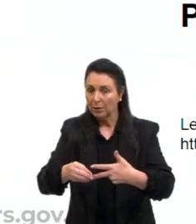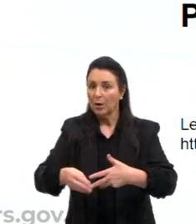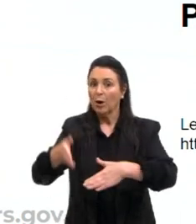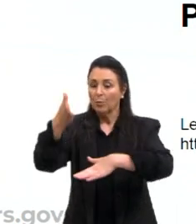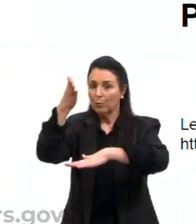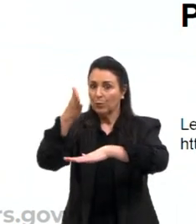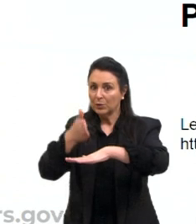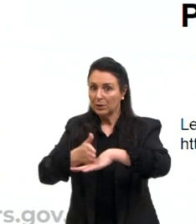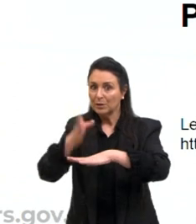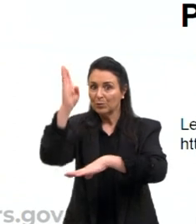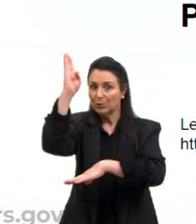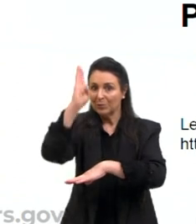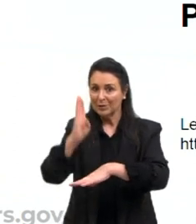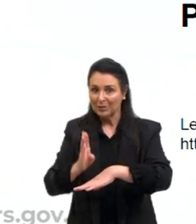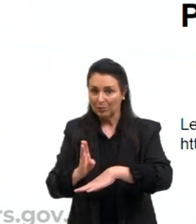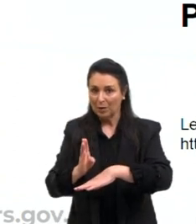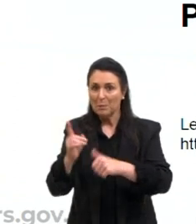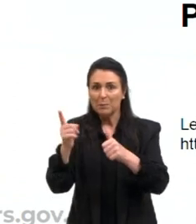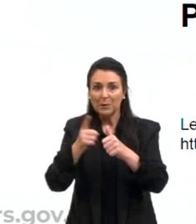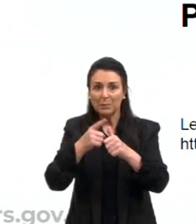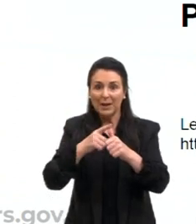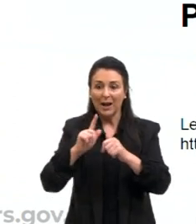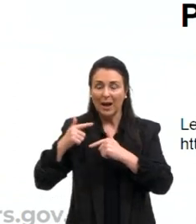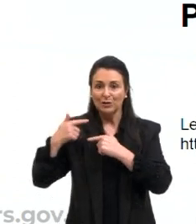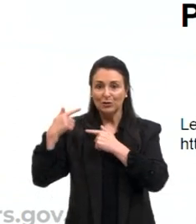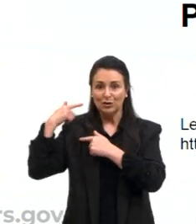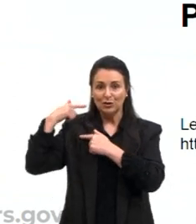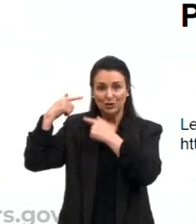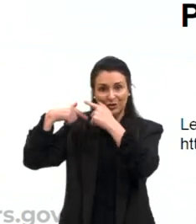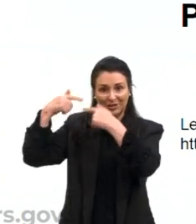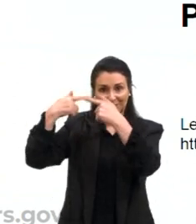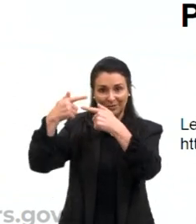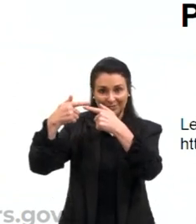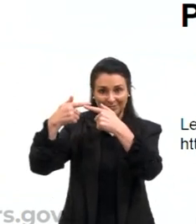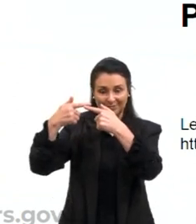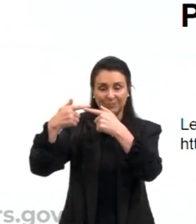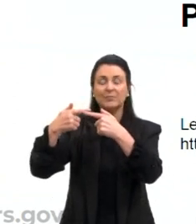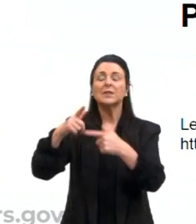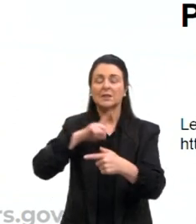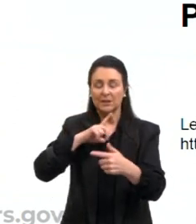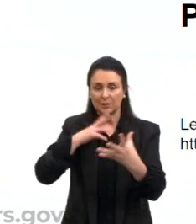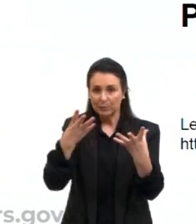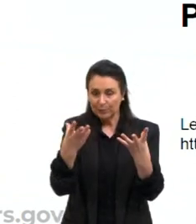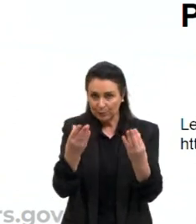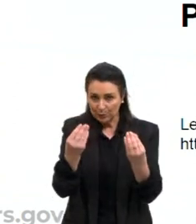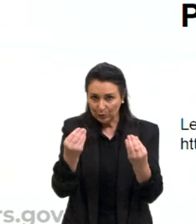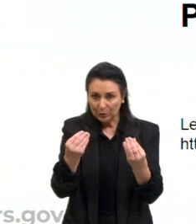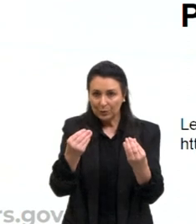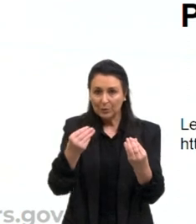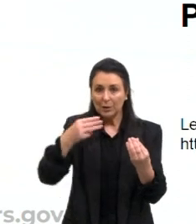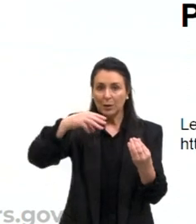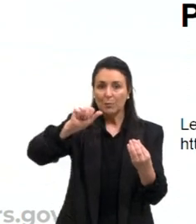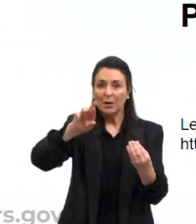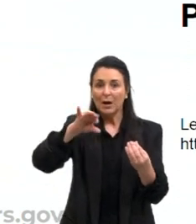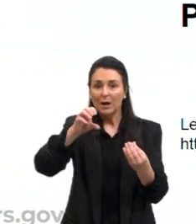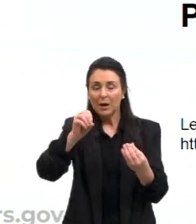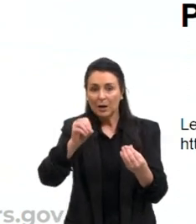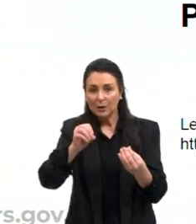no Brasil primeira geração primeira geração Modernista que mais cai no ENEM Então a gente tem ali Mário de Andrade